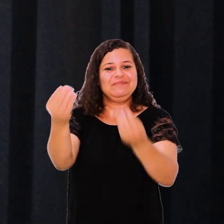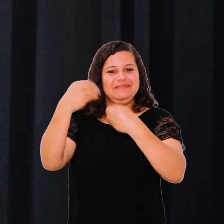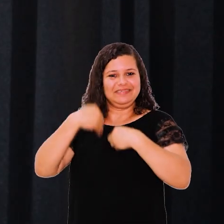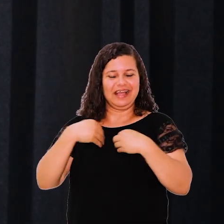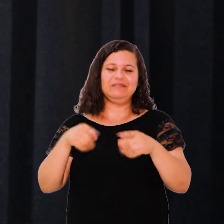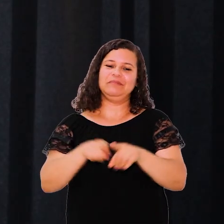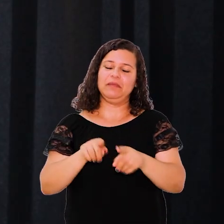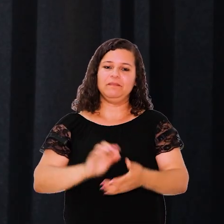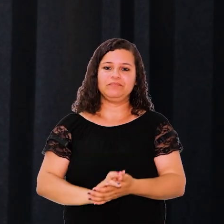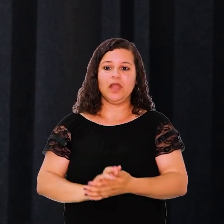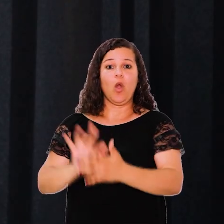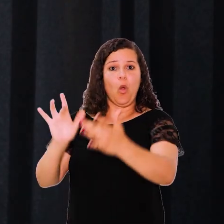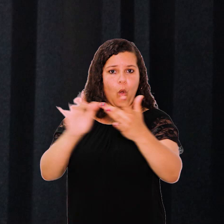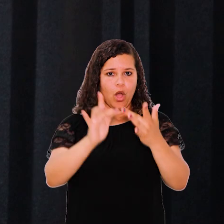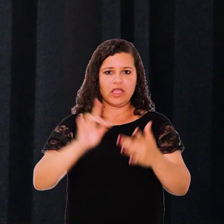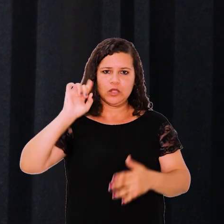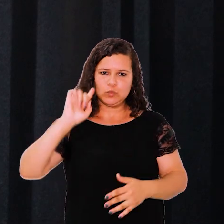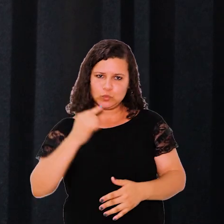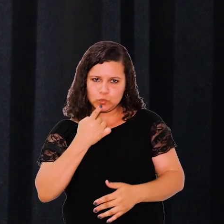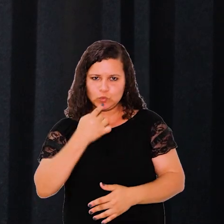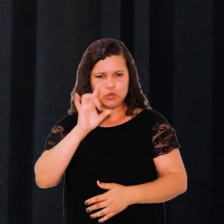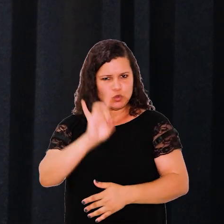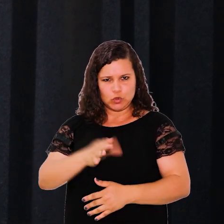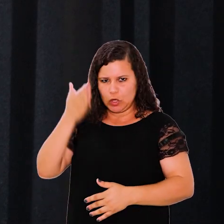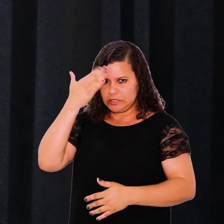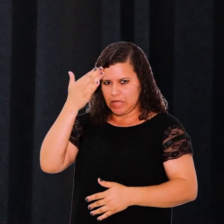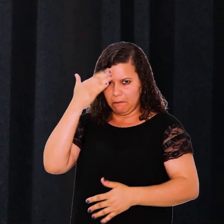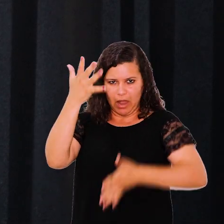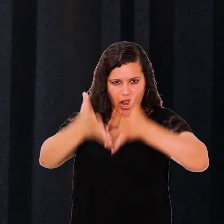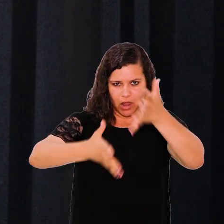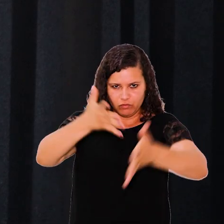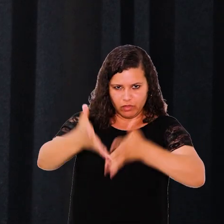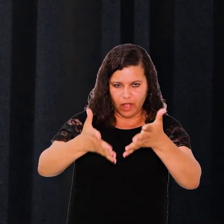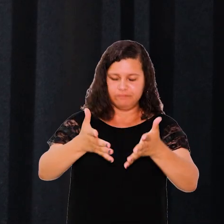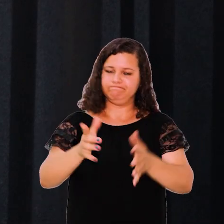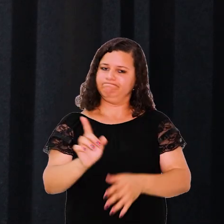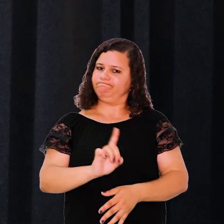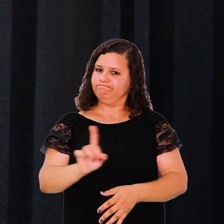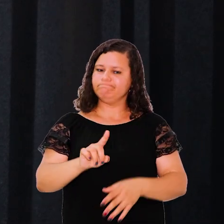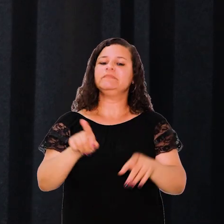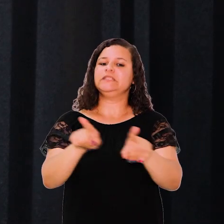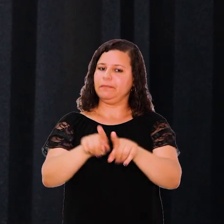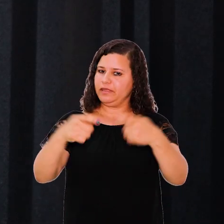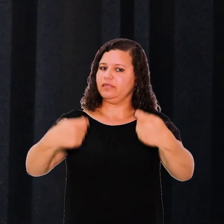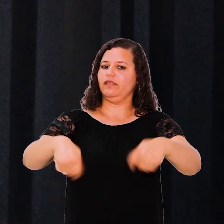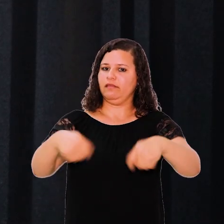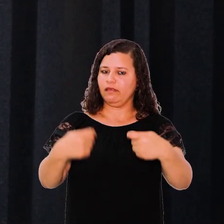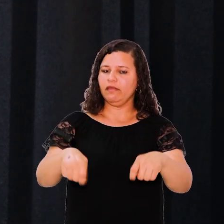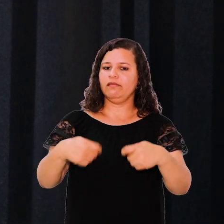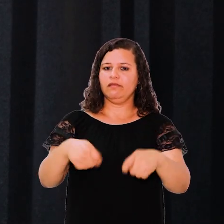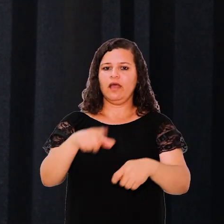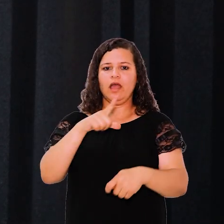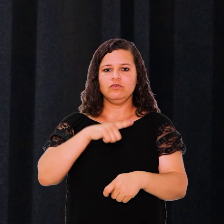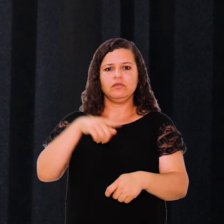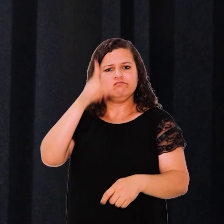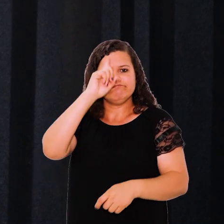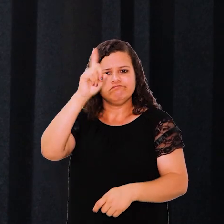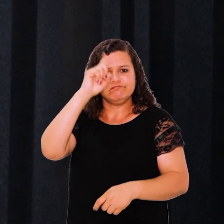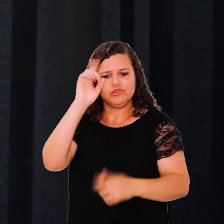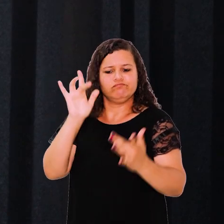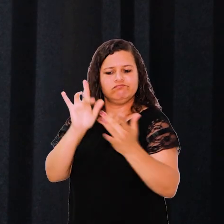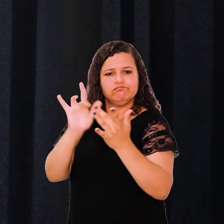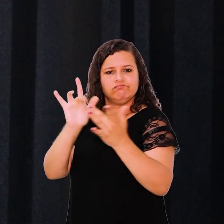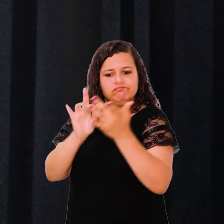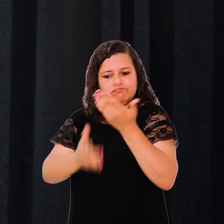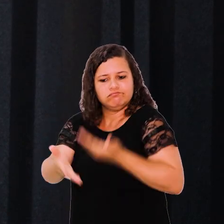Na convivência com o surdo, percebo que não é só o saber a língua de sinais, mas também é necessário o dia a